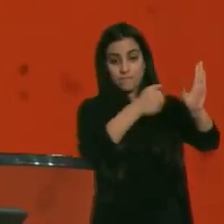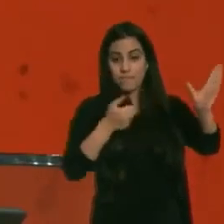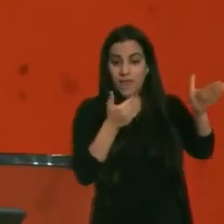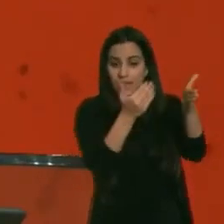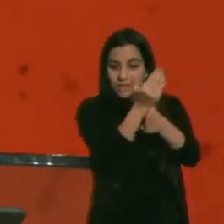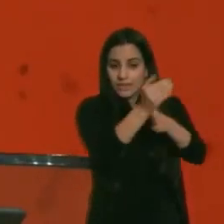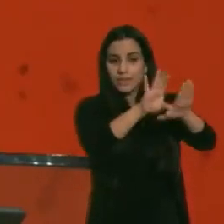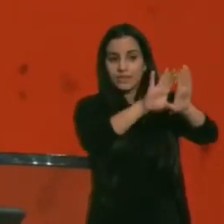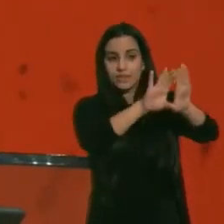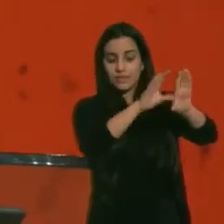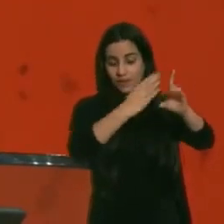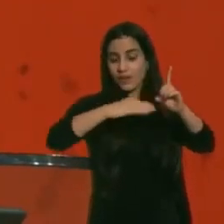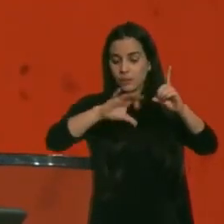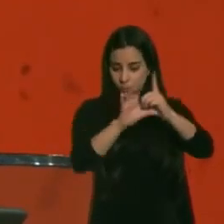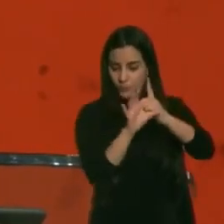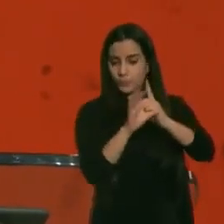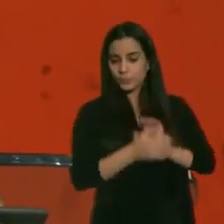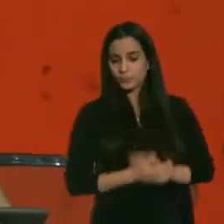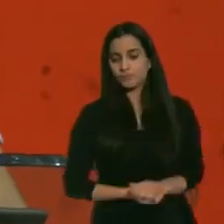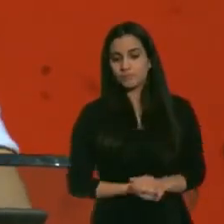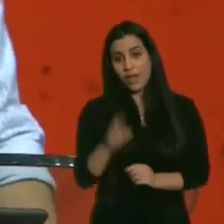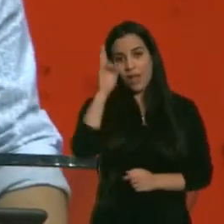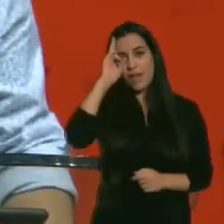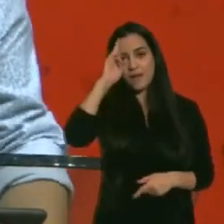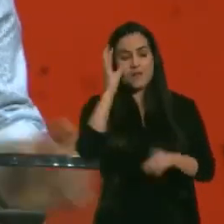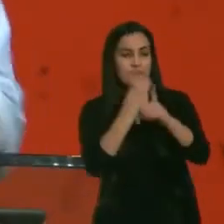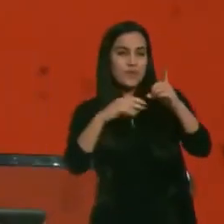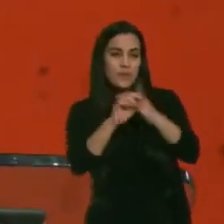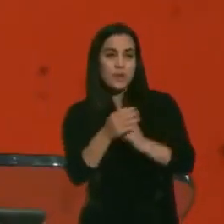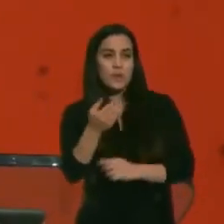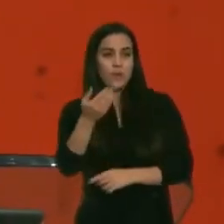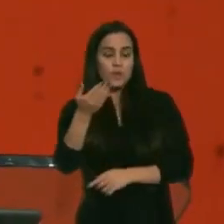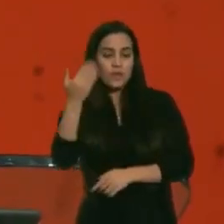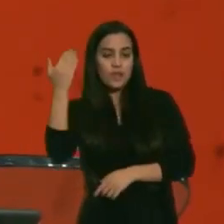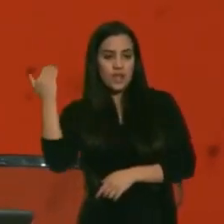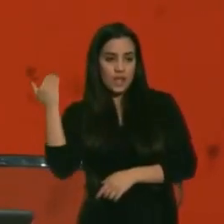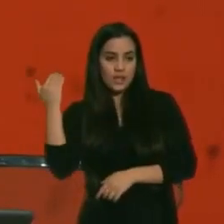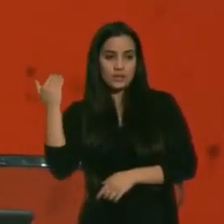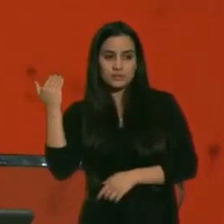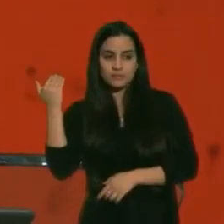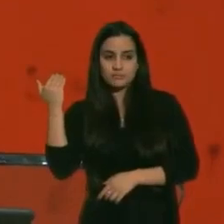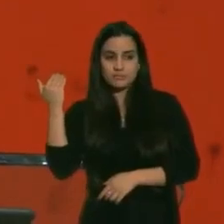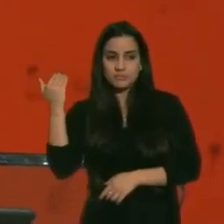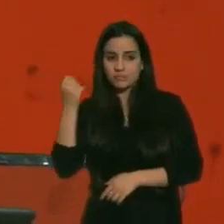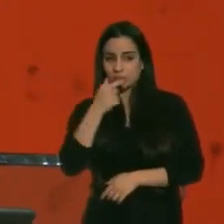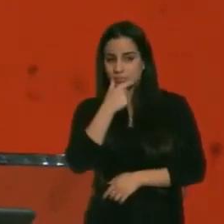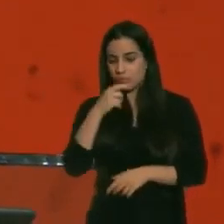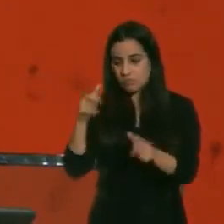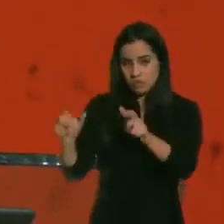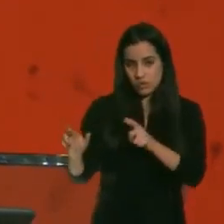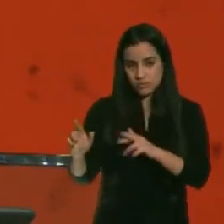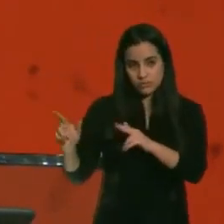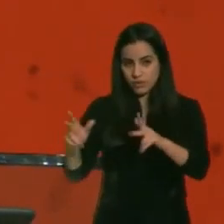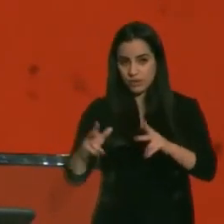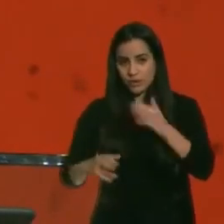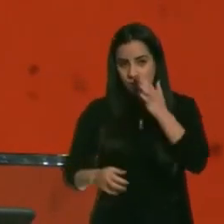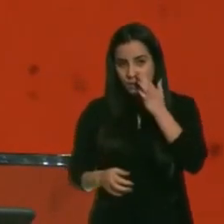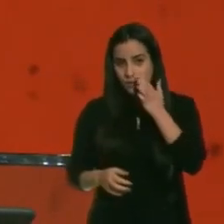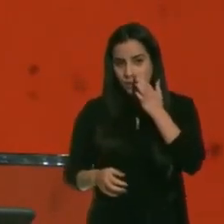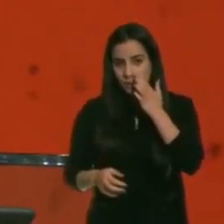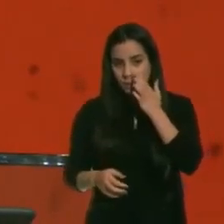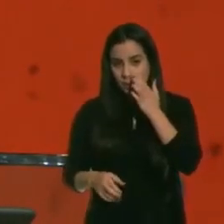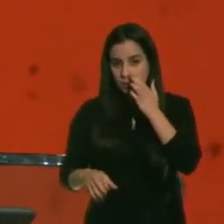culto. Eu lembrei dos cultos da Cracolândia, quando eu e a Sil fomos lá, quando aquela porta